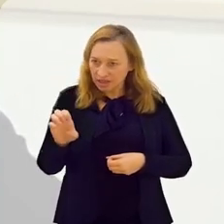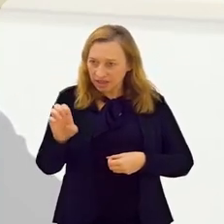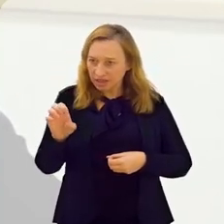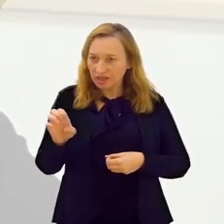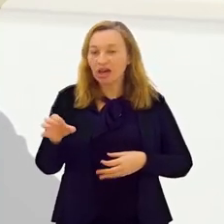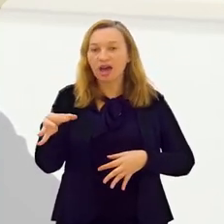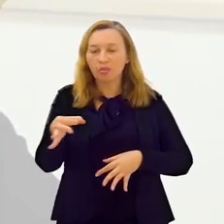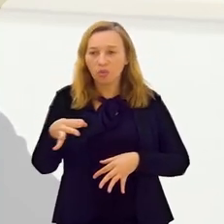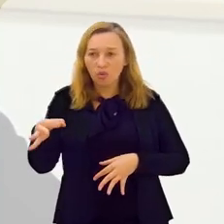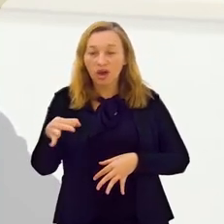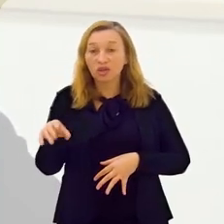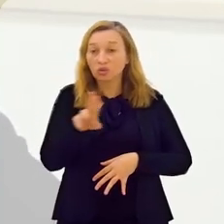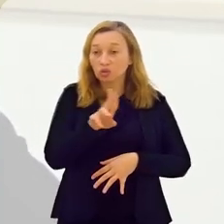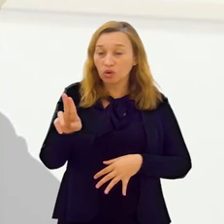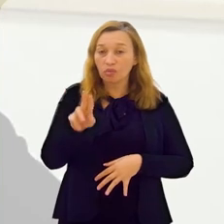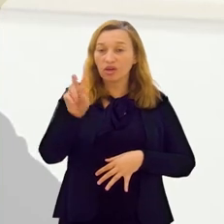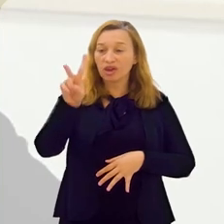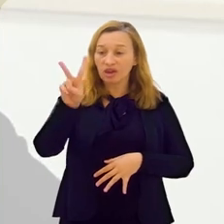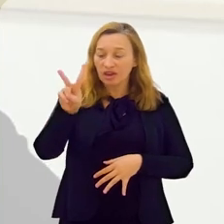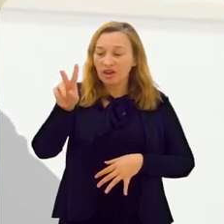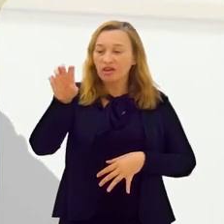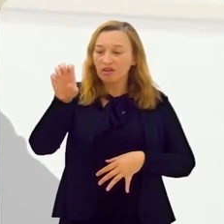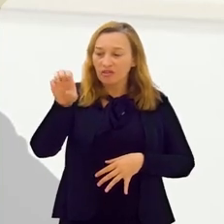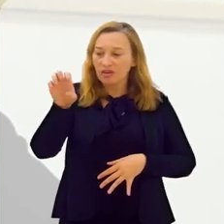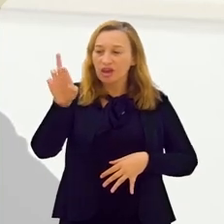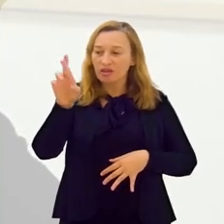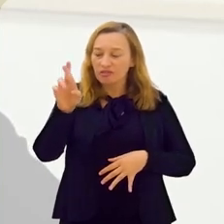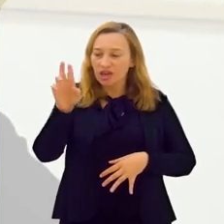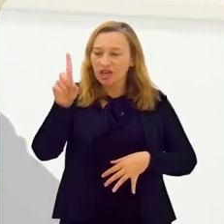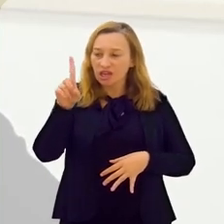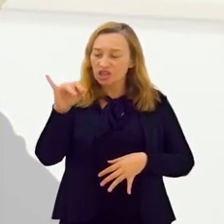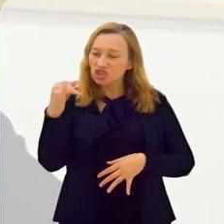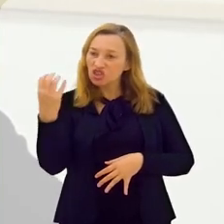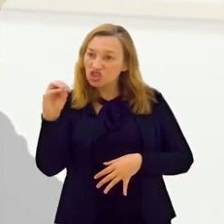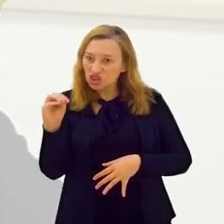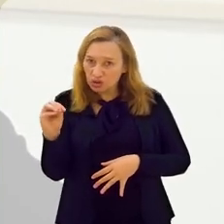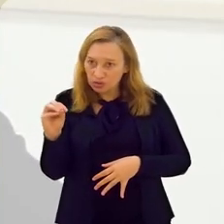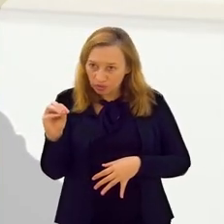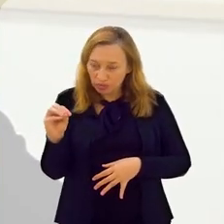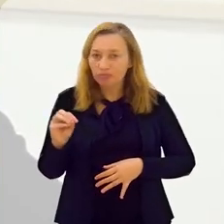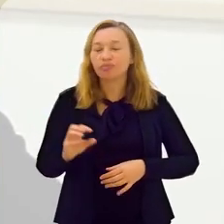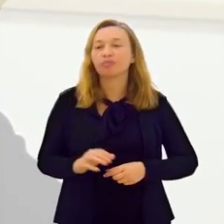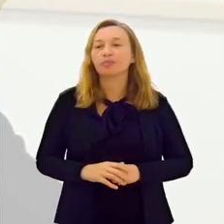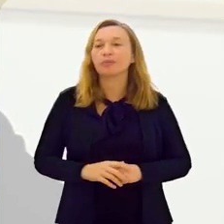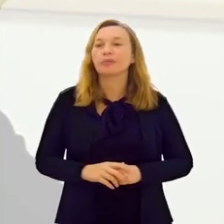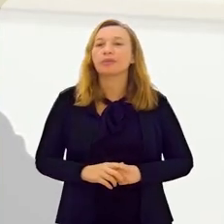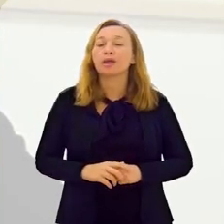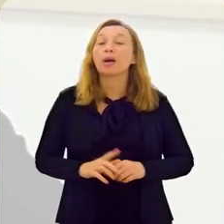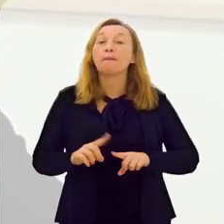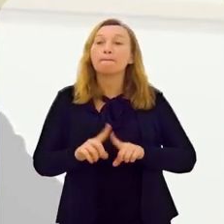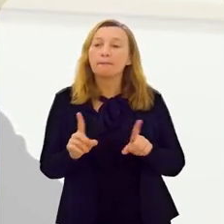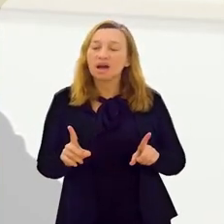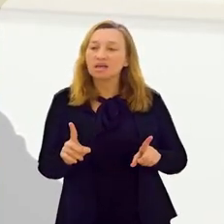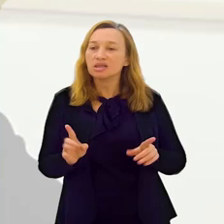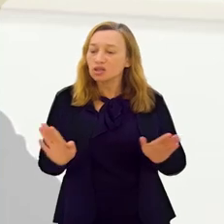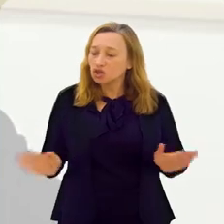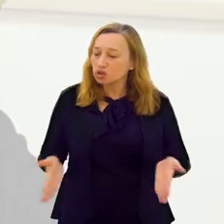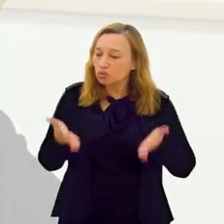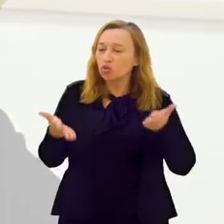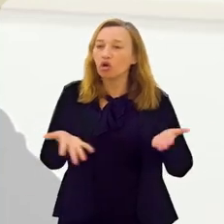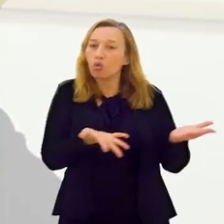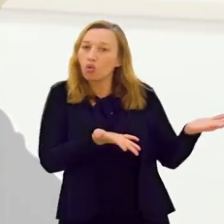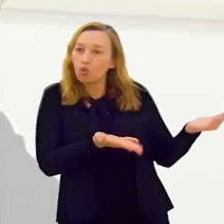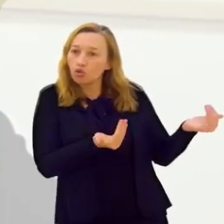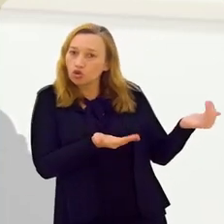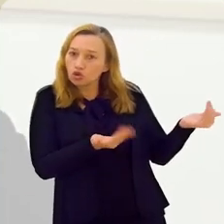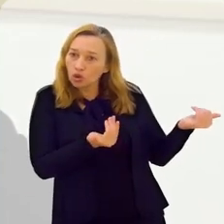mas um município economicamente próspero, em que eles criaram essa situação chama moeda verdinho,